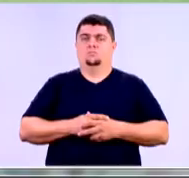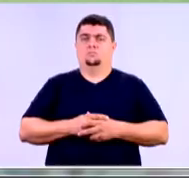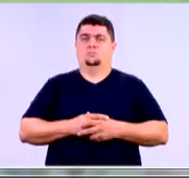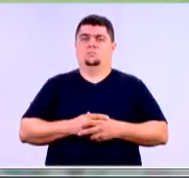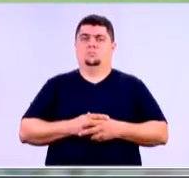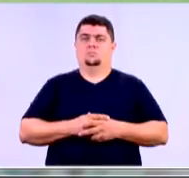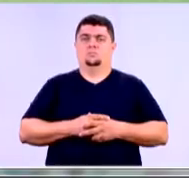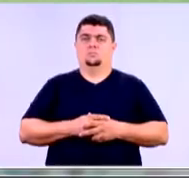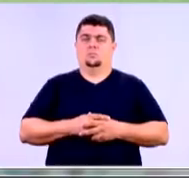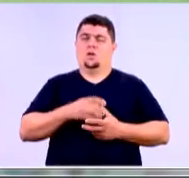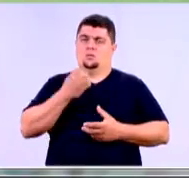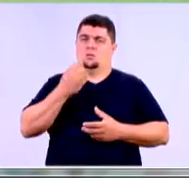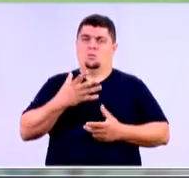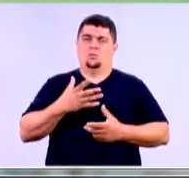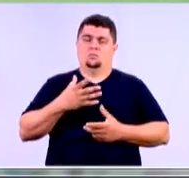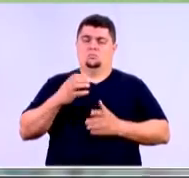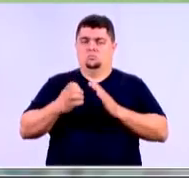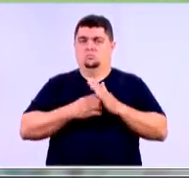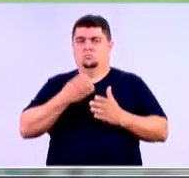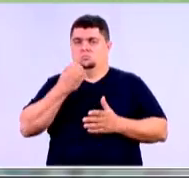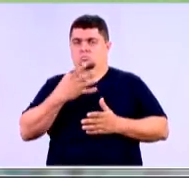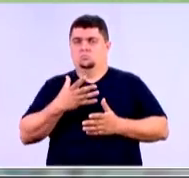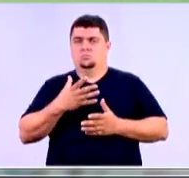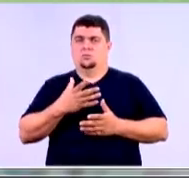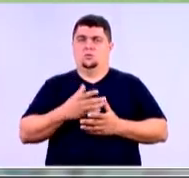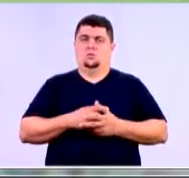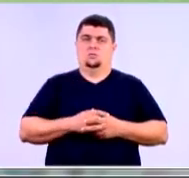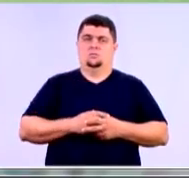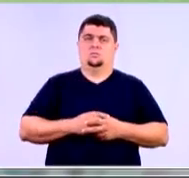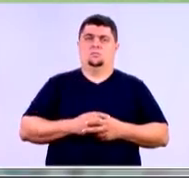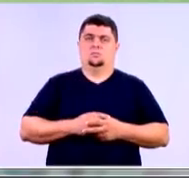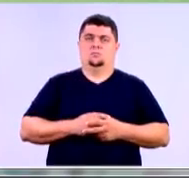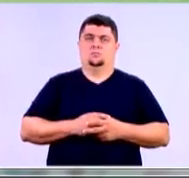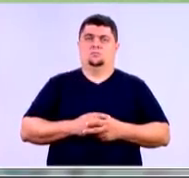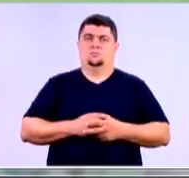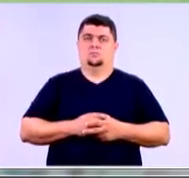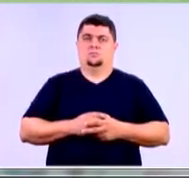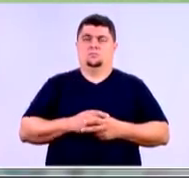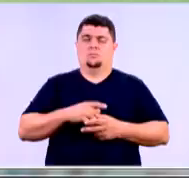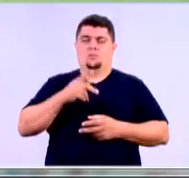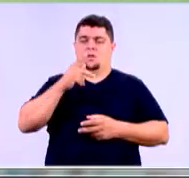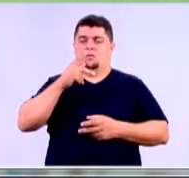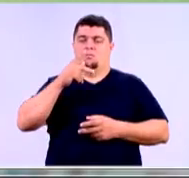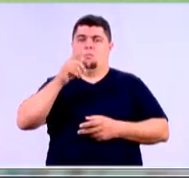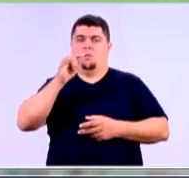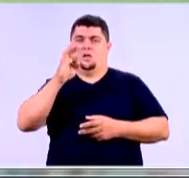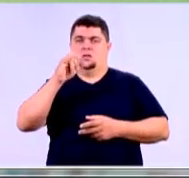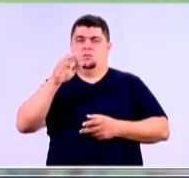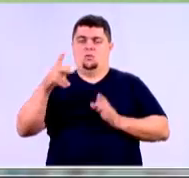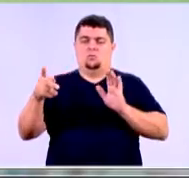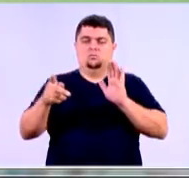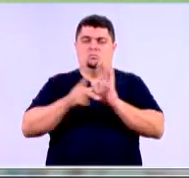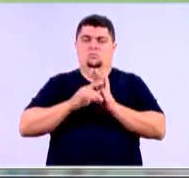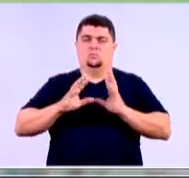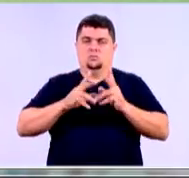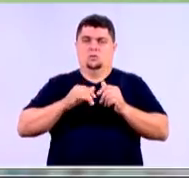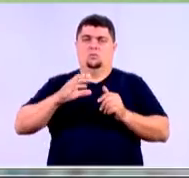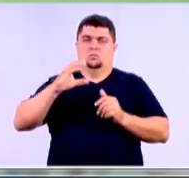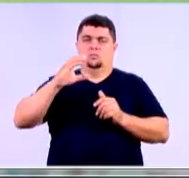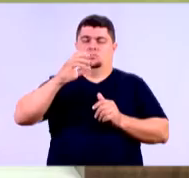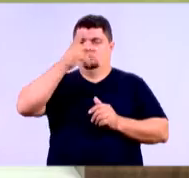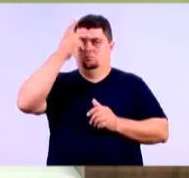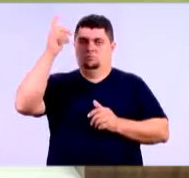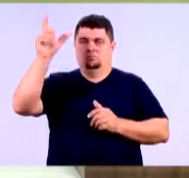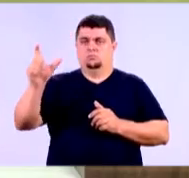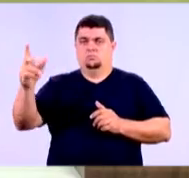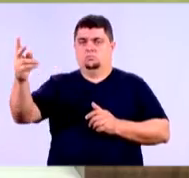está relativamente bom, né? Isso, ele está mostrando aí pra gente que do patrimônio líquido referente ao capital de terceiros, ela tem mais